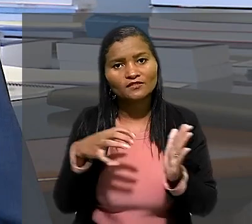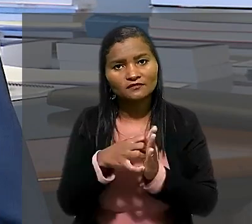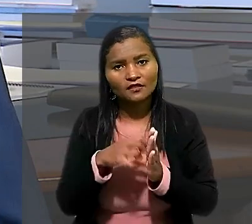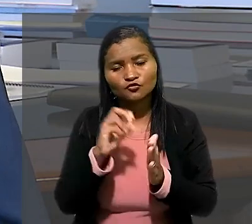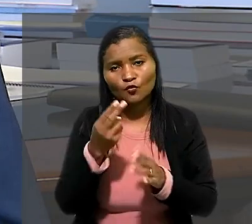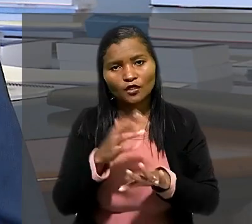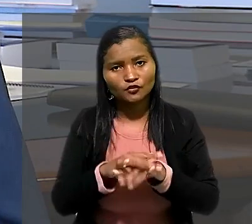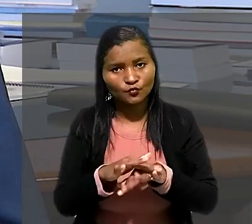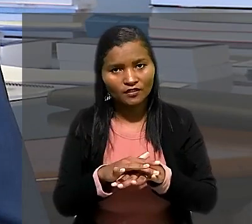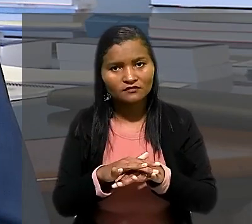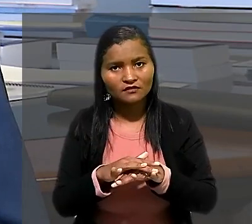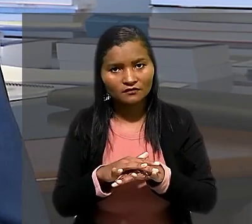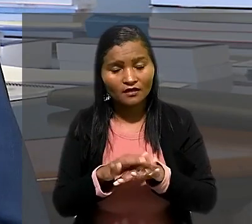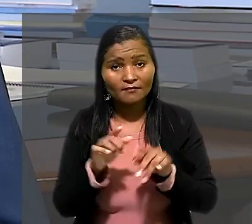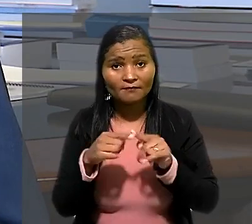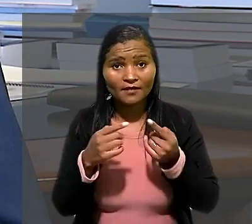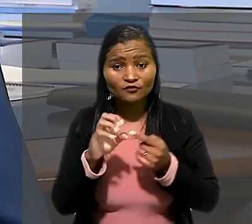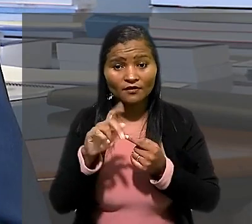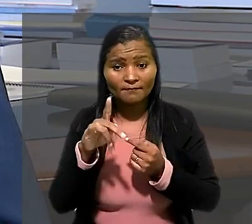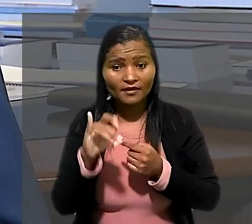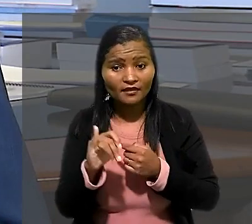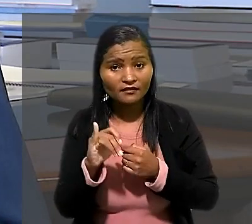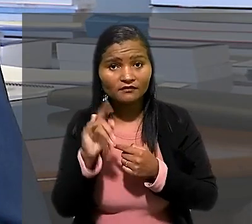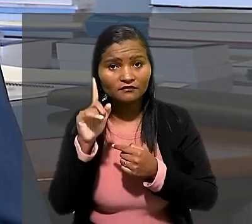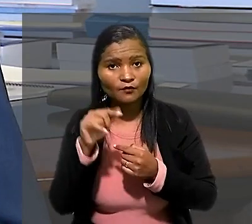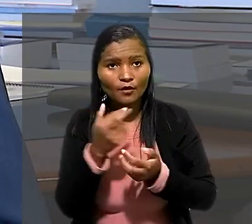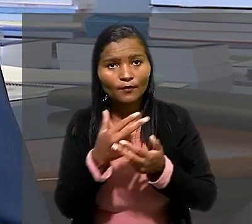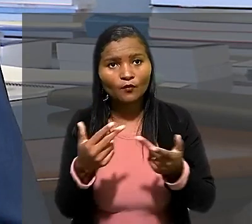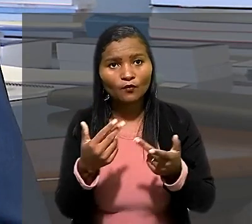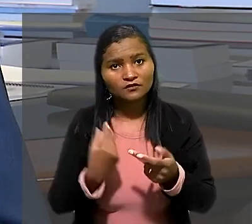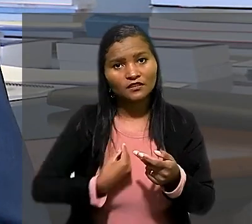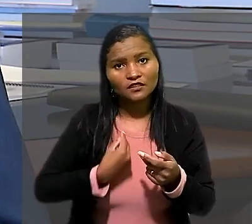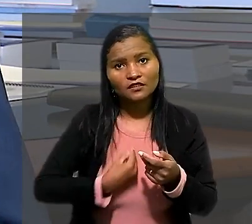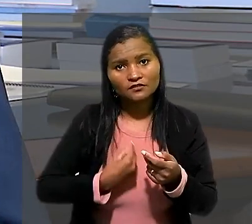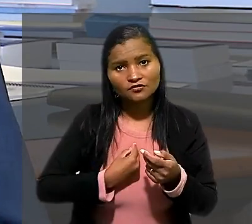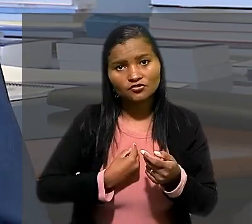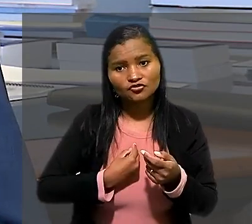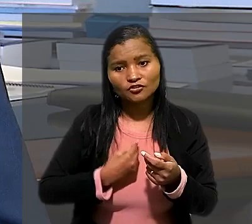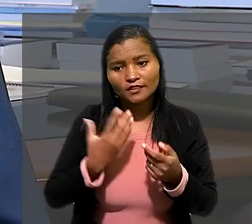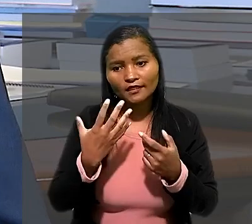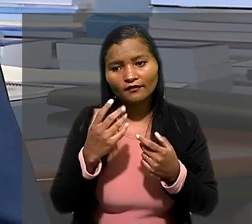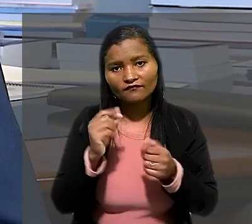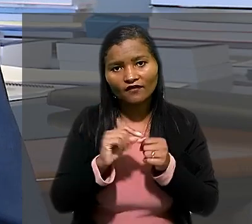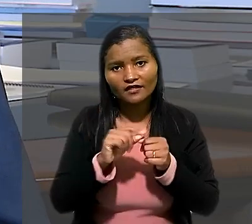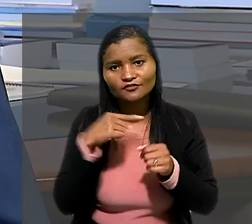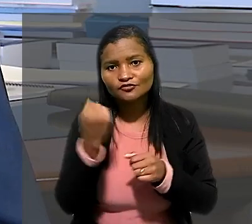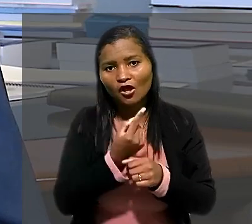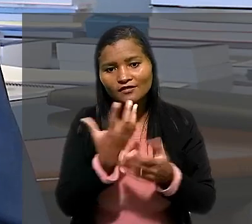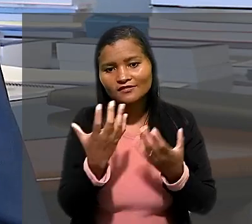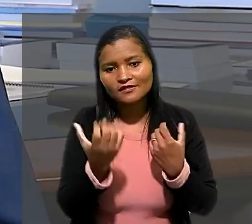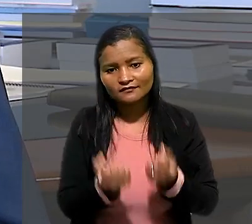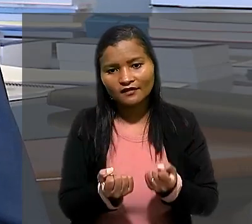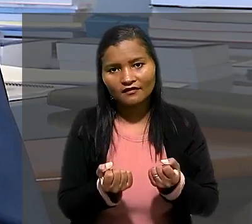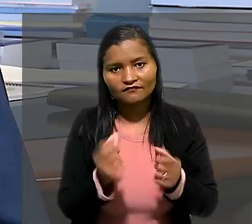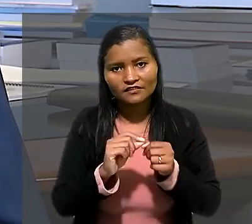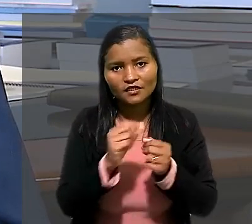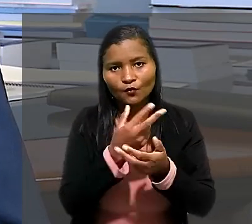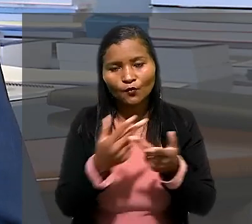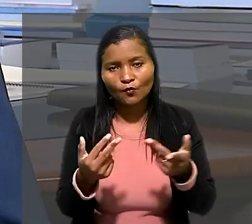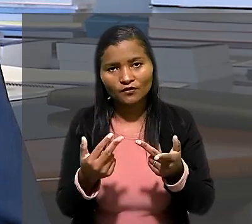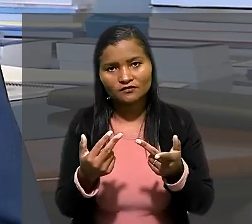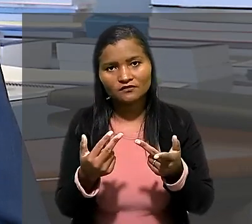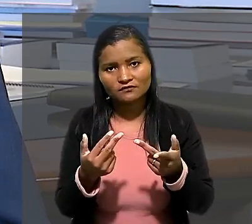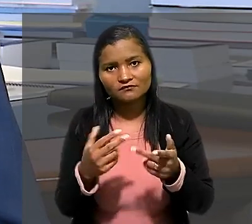tentar impedir o acidente ou a doença ocupacional. Mas o EPI não é algo que existe nos autorizando a ter atos que provoquem